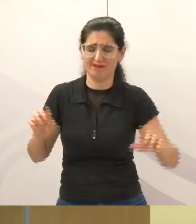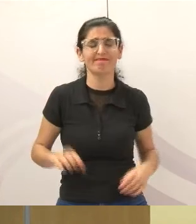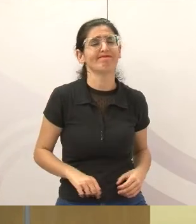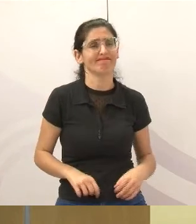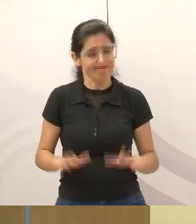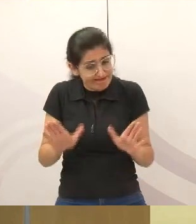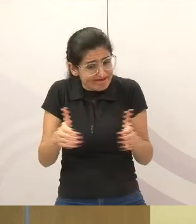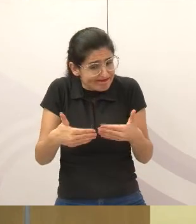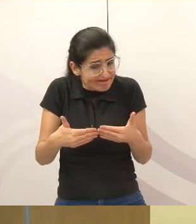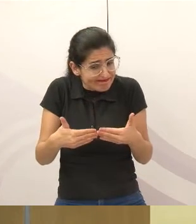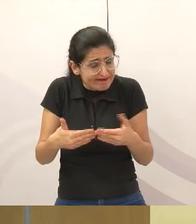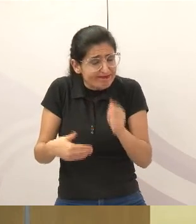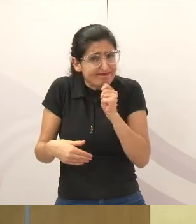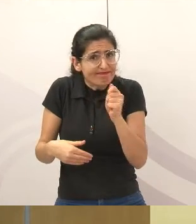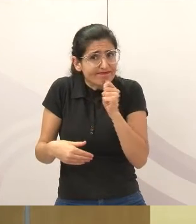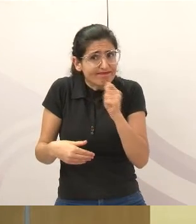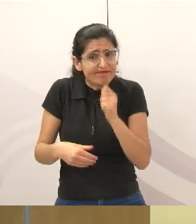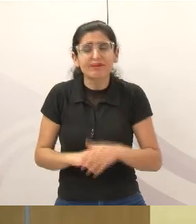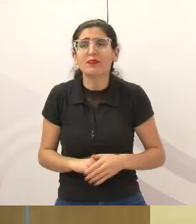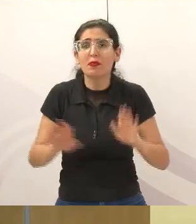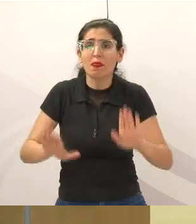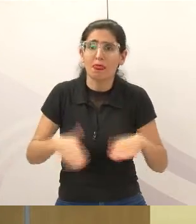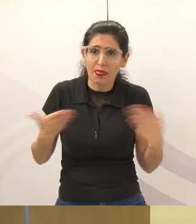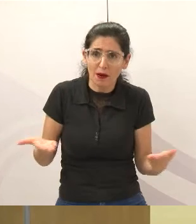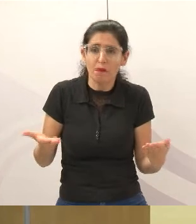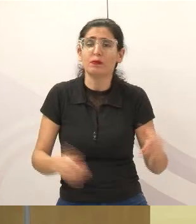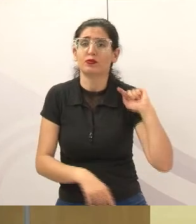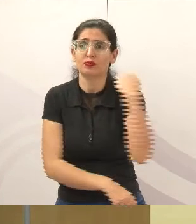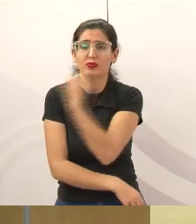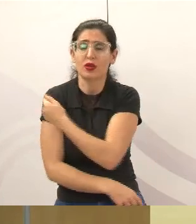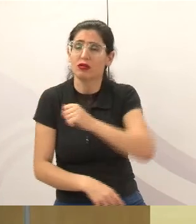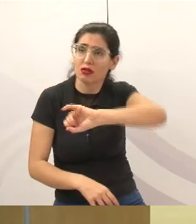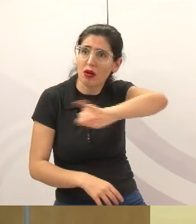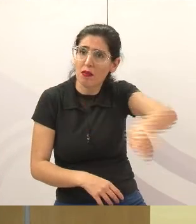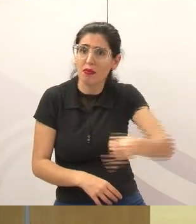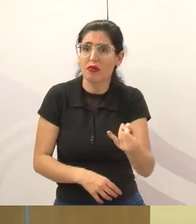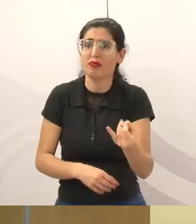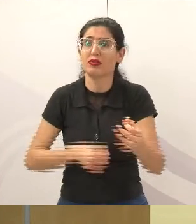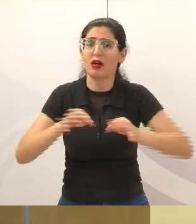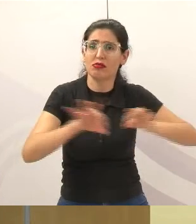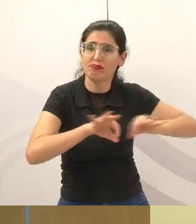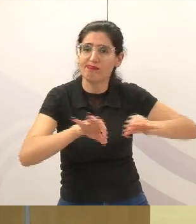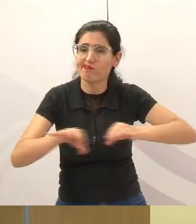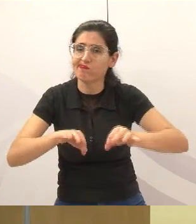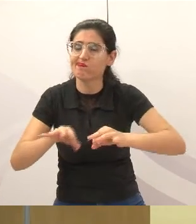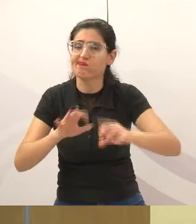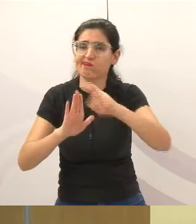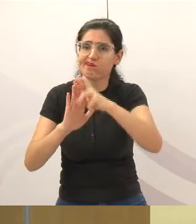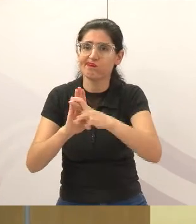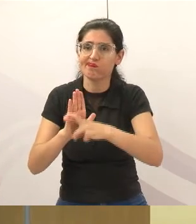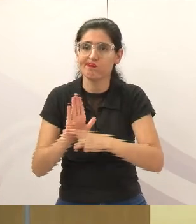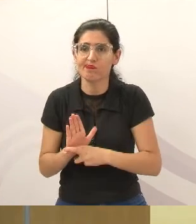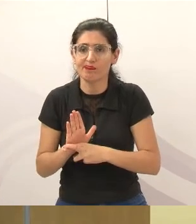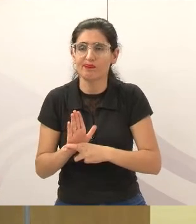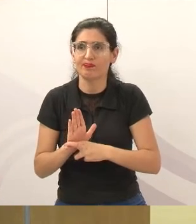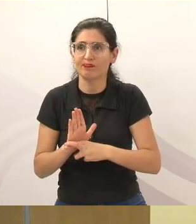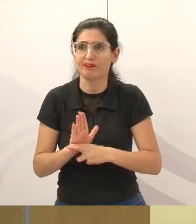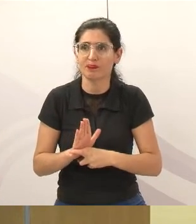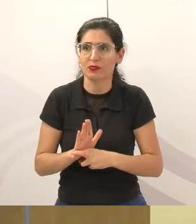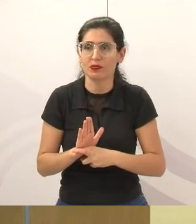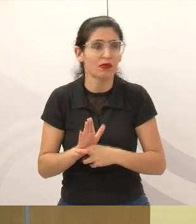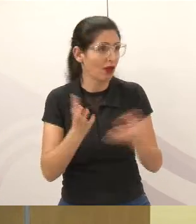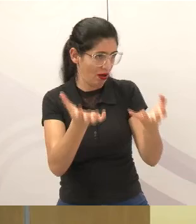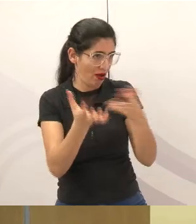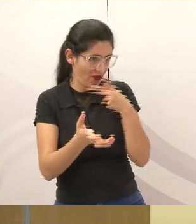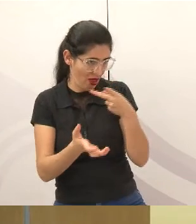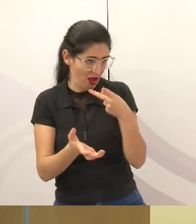que a gente deveria aproveitar esse momento, né, para poder fazer todos os ajustes. Então, antes de fazer o meu... Você quer falar, Luiz